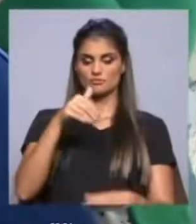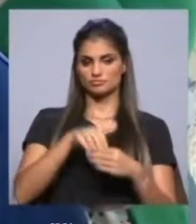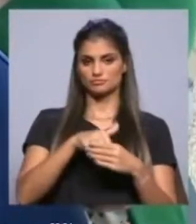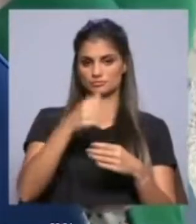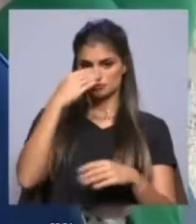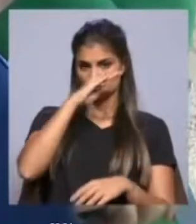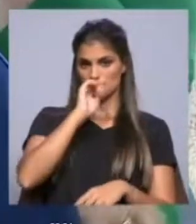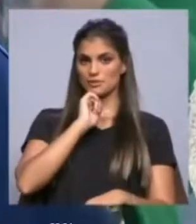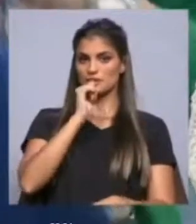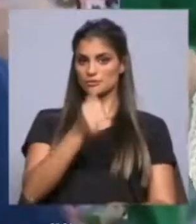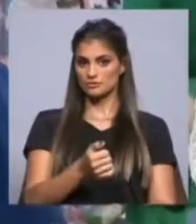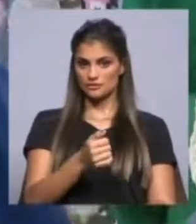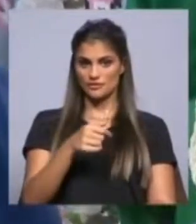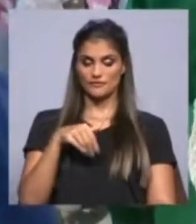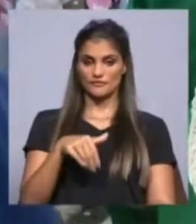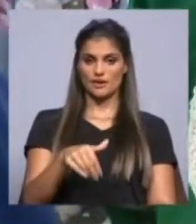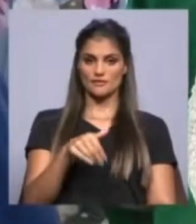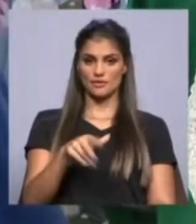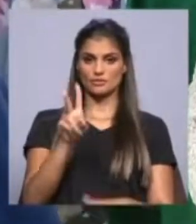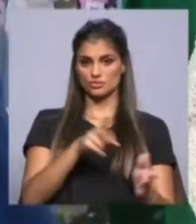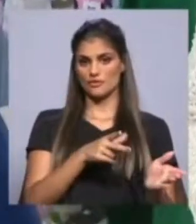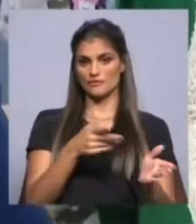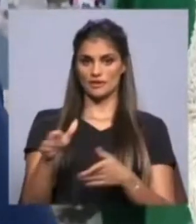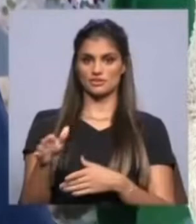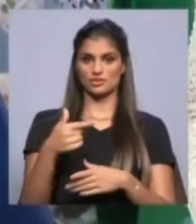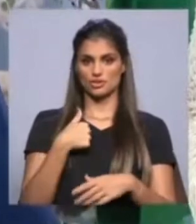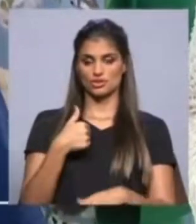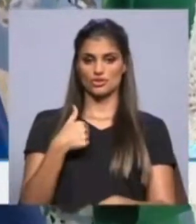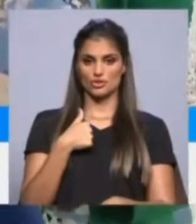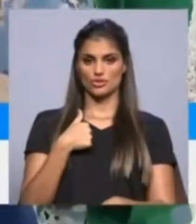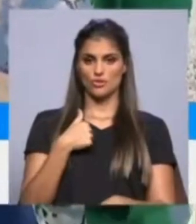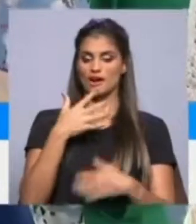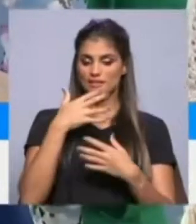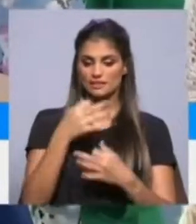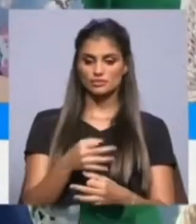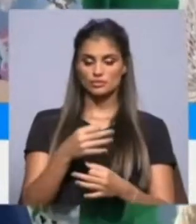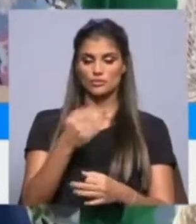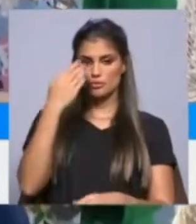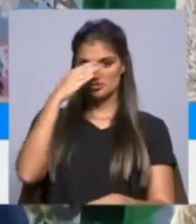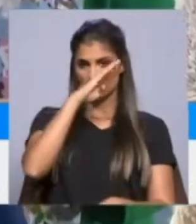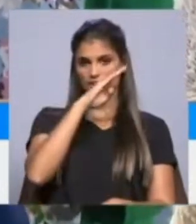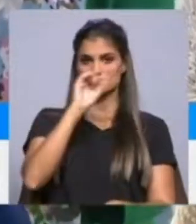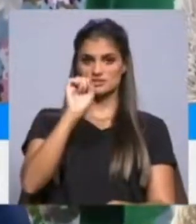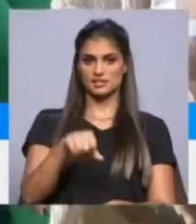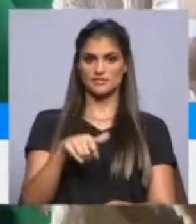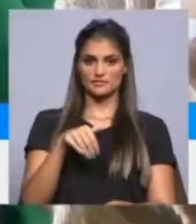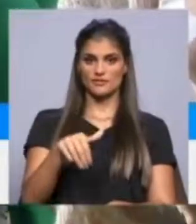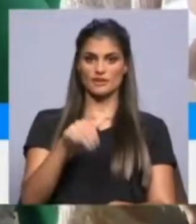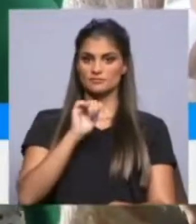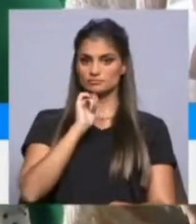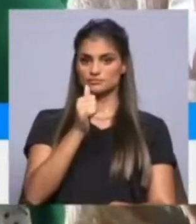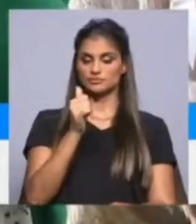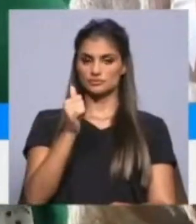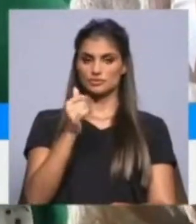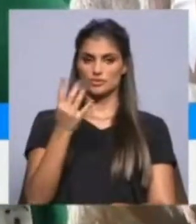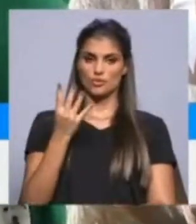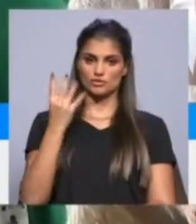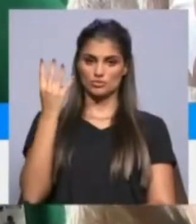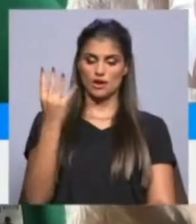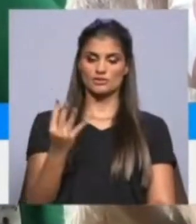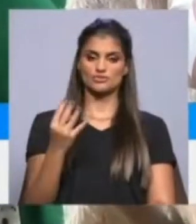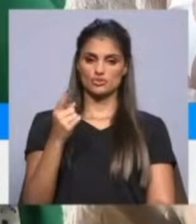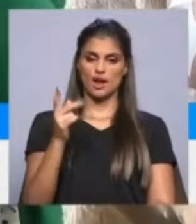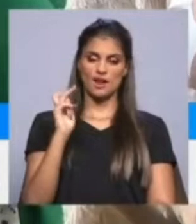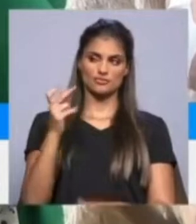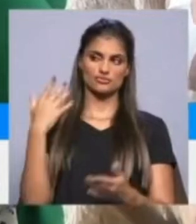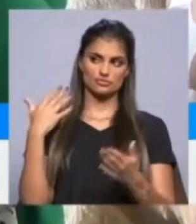Bolsonaro perdeu, vamos agora a um segundo turno e eu estou em crer que Bolsonaro sim será derrotado. Em 4 anos, nestes anos